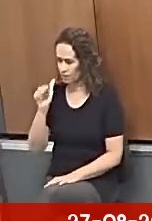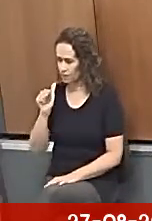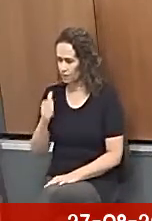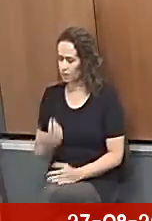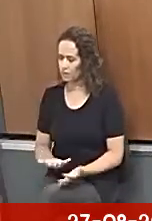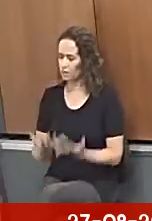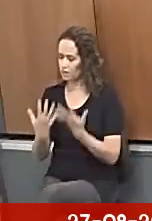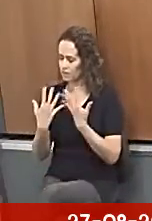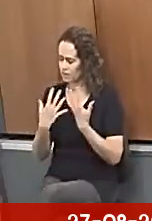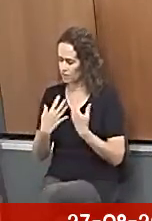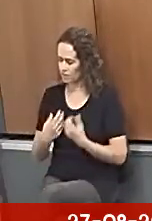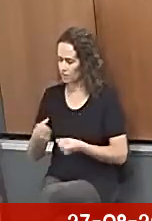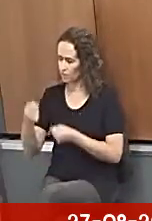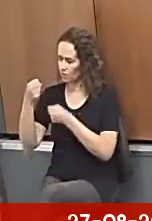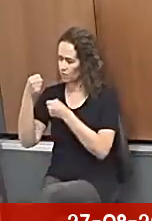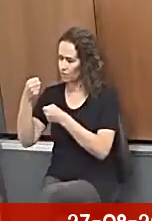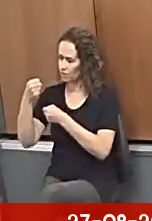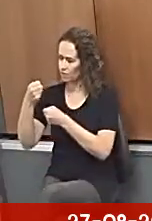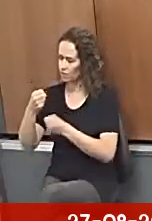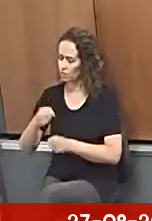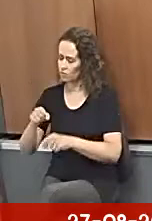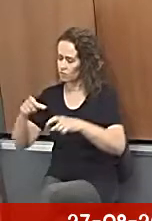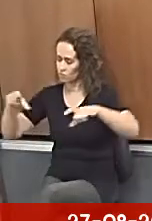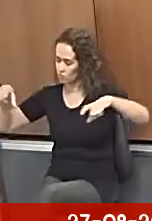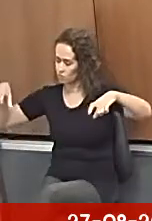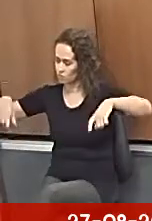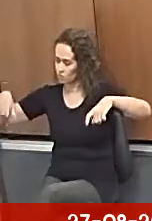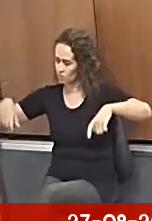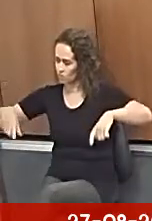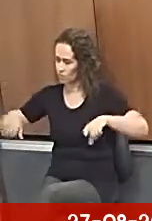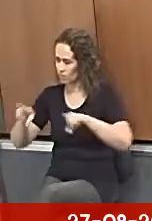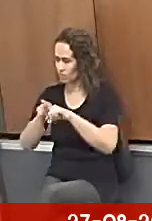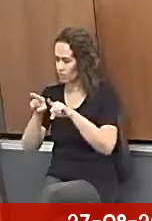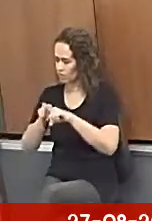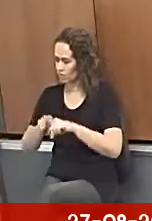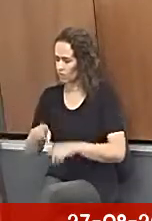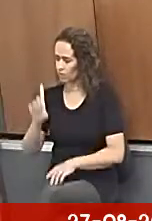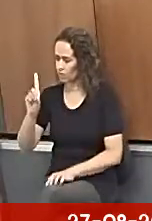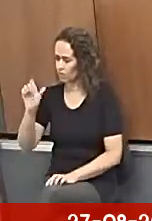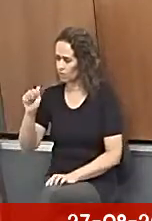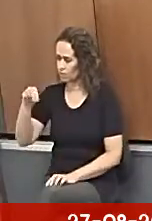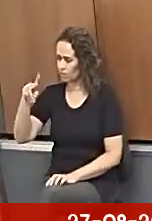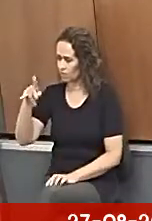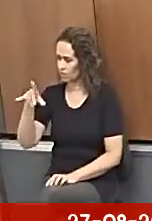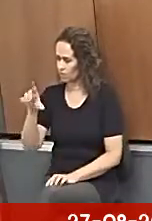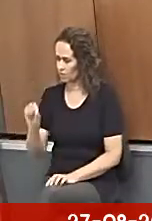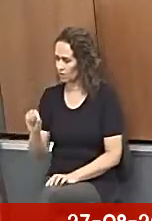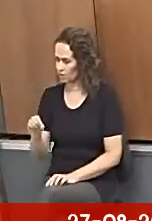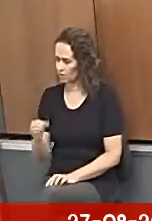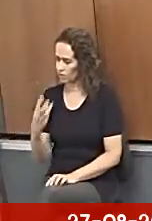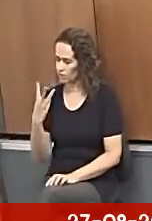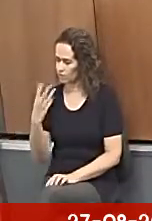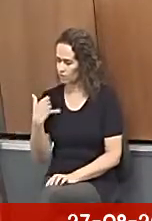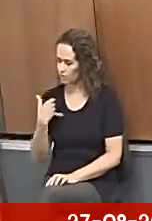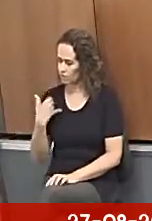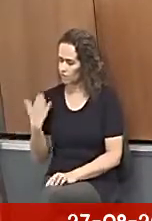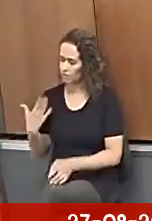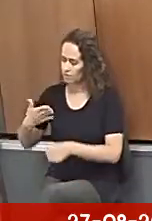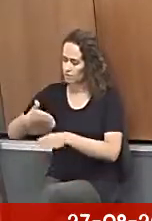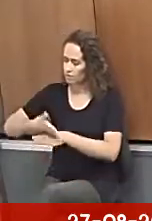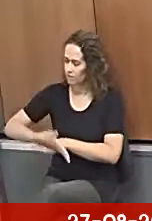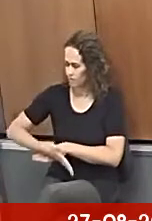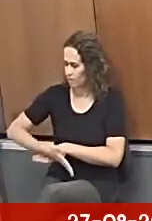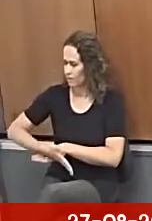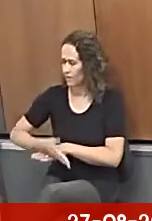no campo junto com a vovó miraci e o danilo de três anos entraria como mascotinho do cruzeiro então por isso nós